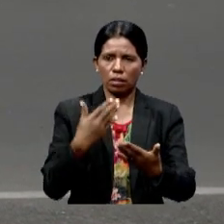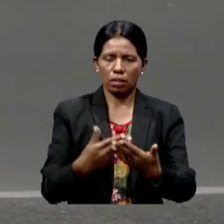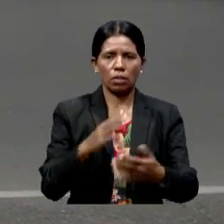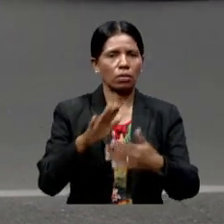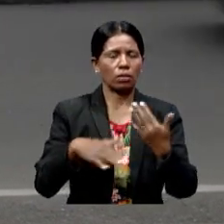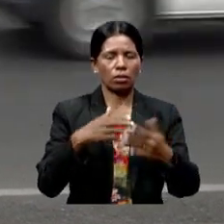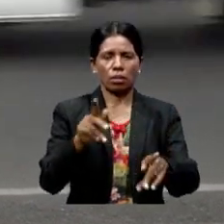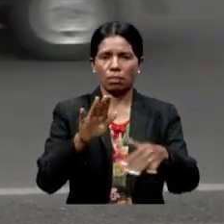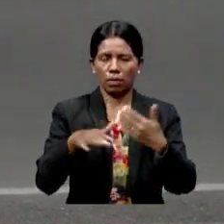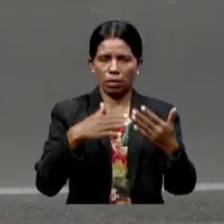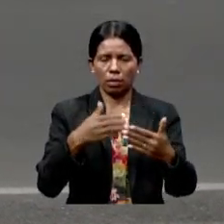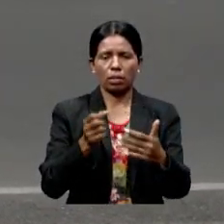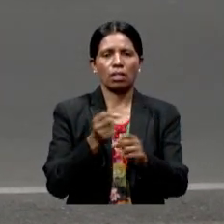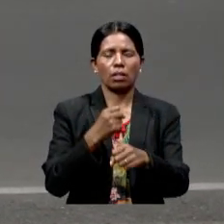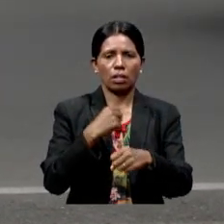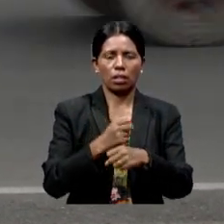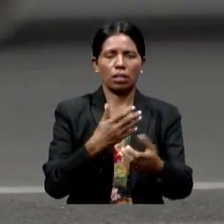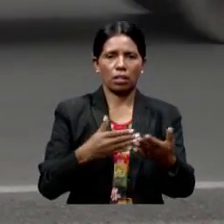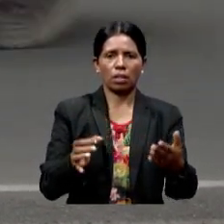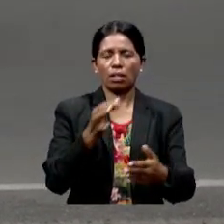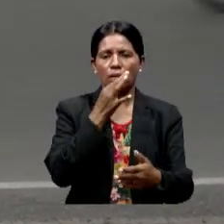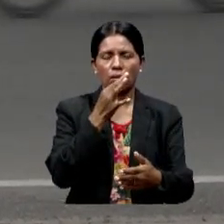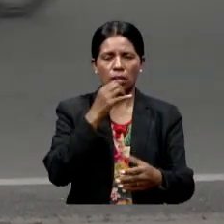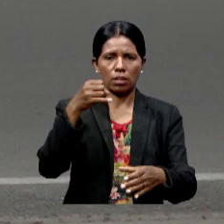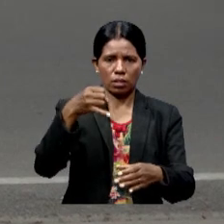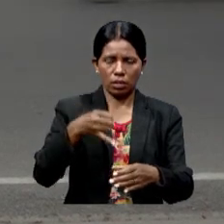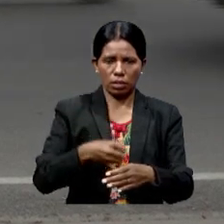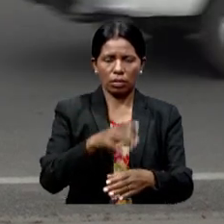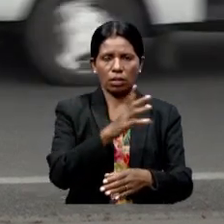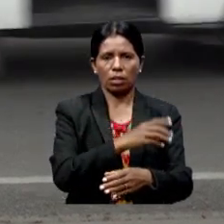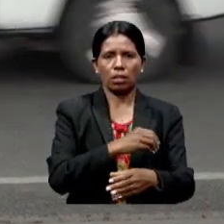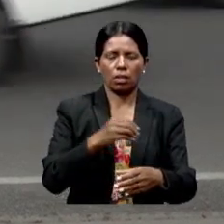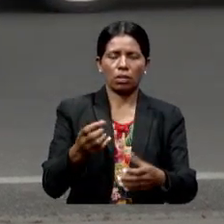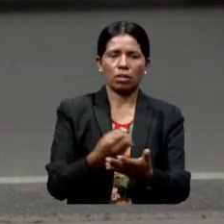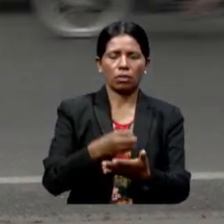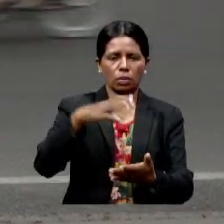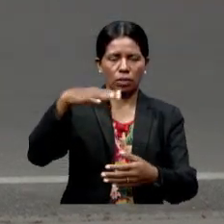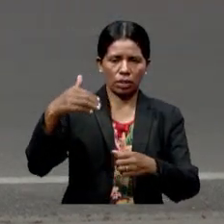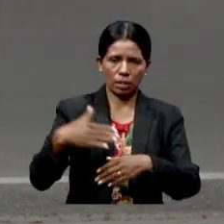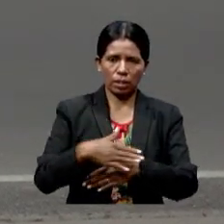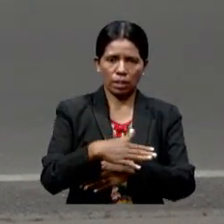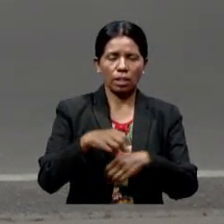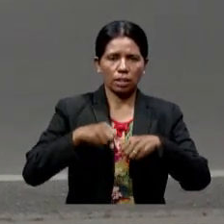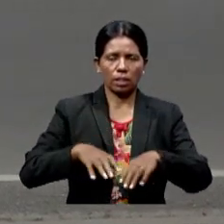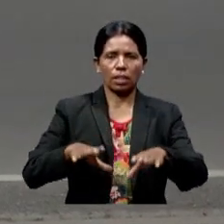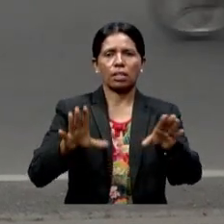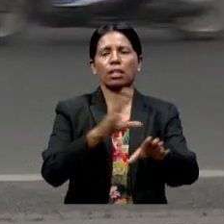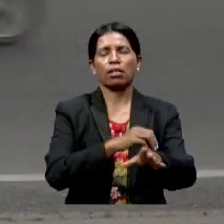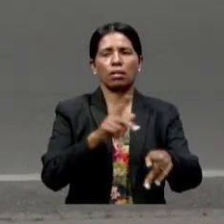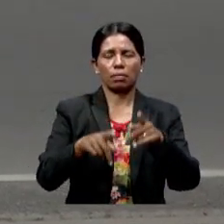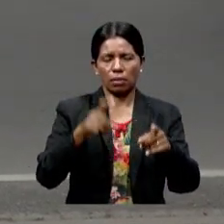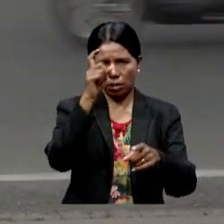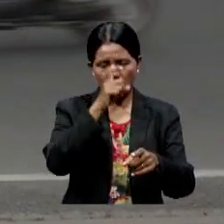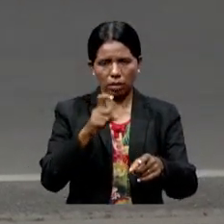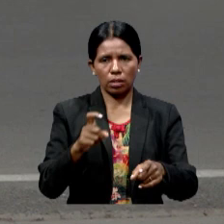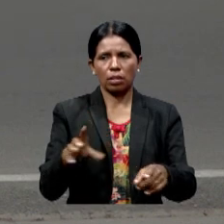maioria populasau se halo produsau aihan, inklui hori kusoin tasinian. No populasau nebe maioria idade servisu